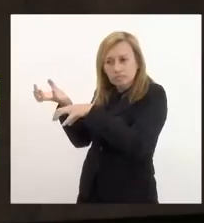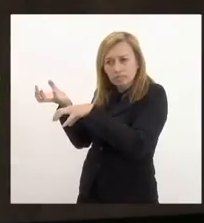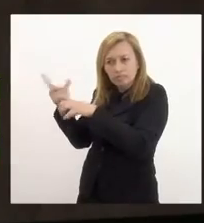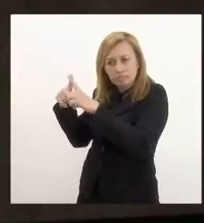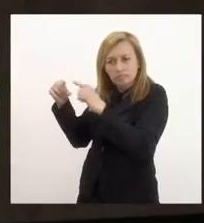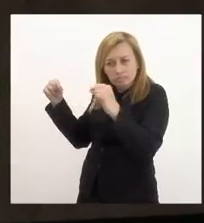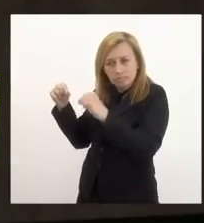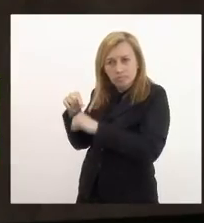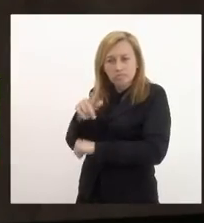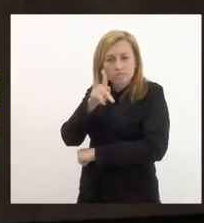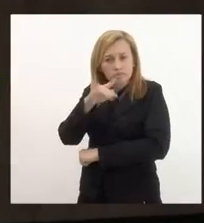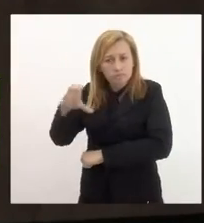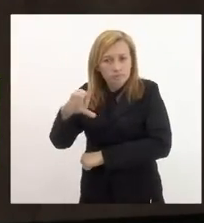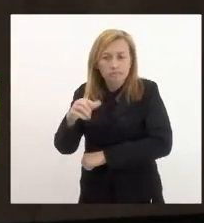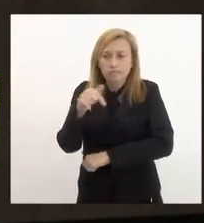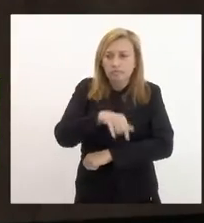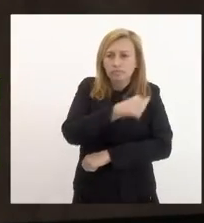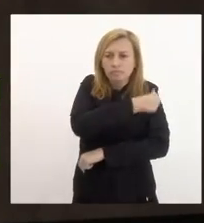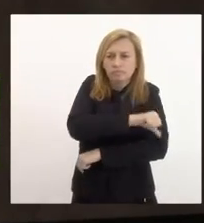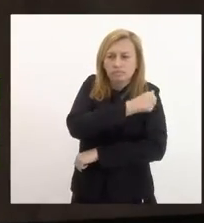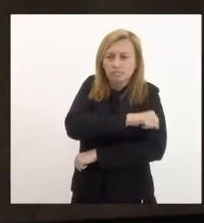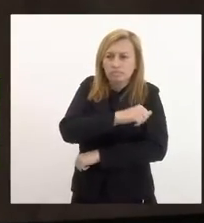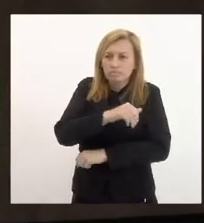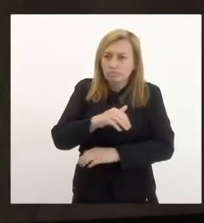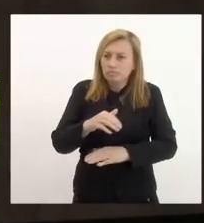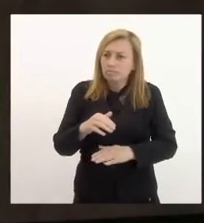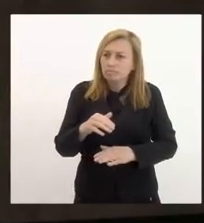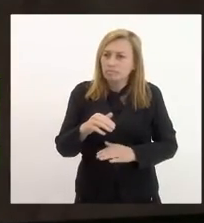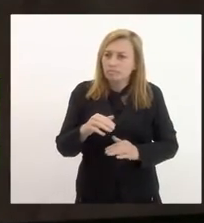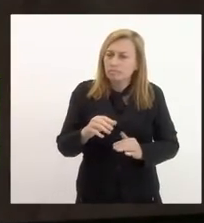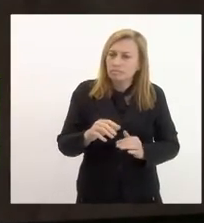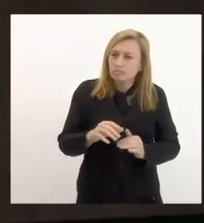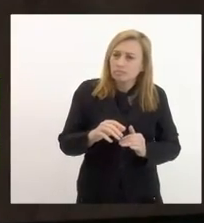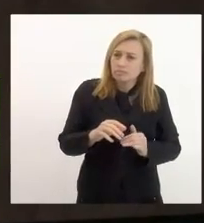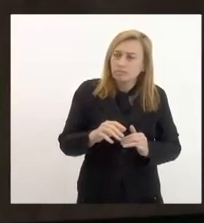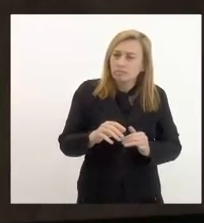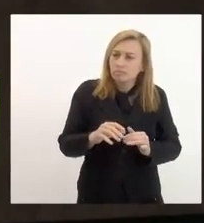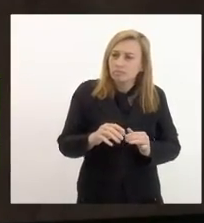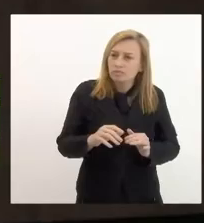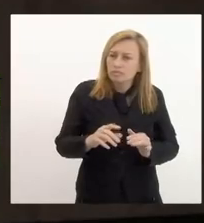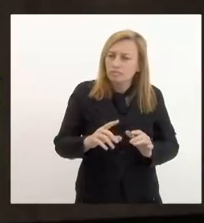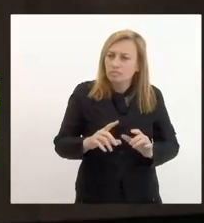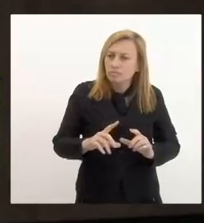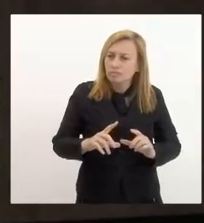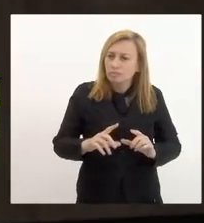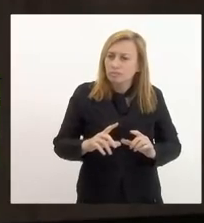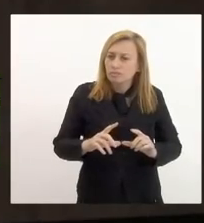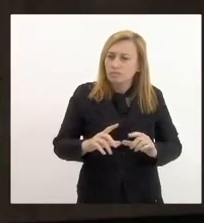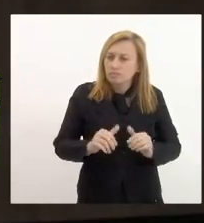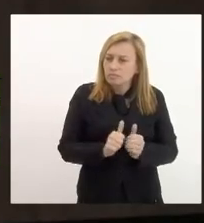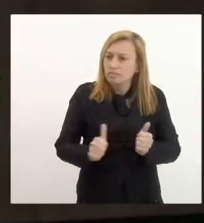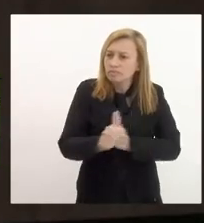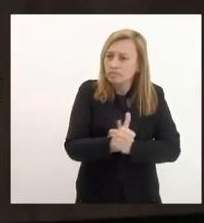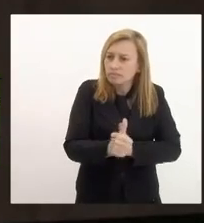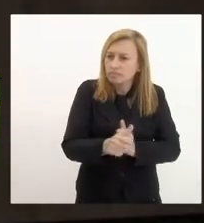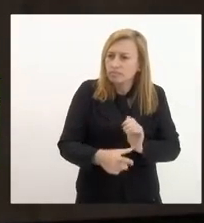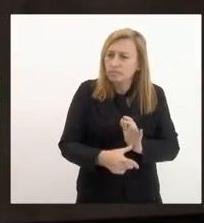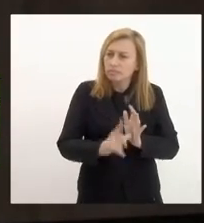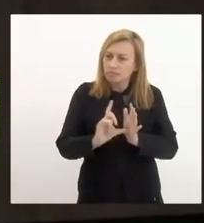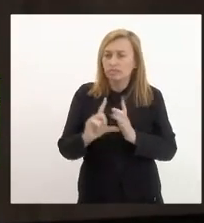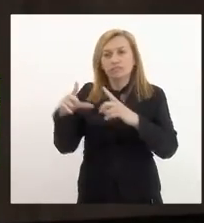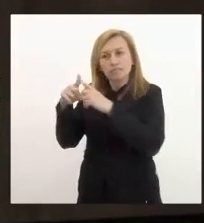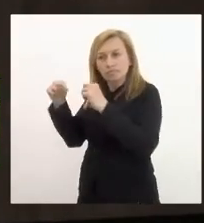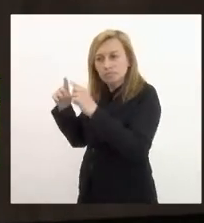que até que a gente o Rio de Janeiro tá sendo tecipano uma coisa que Brasília ainda não deliberou com relação a essa é a esse direito